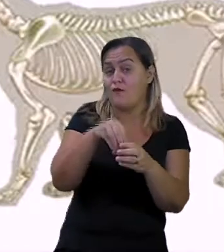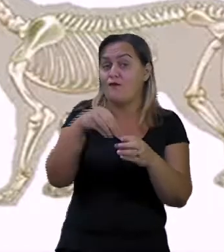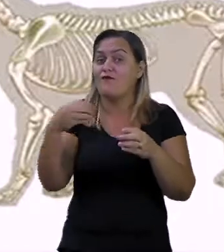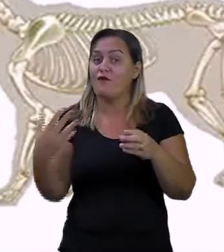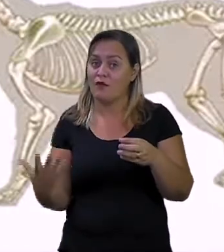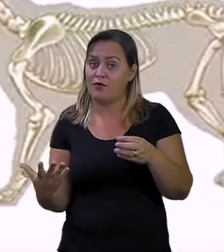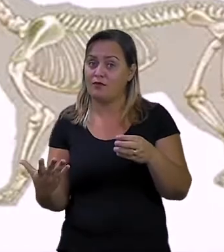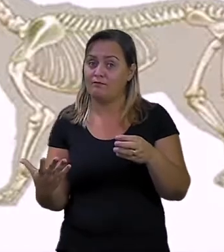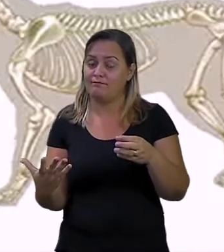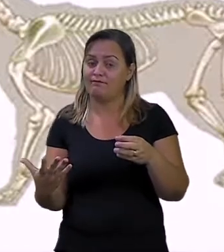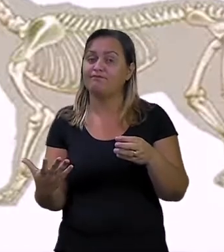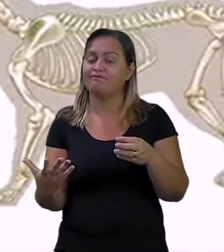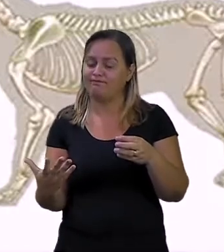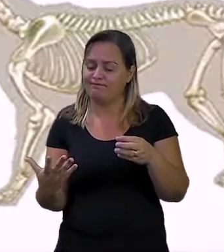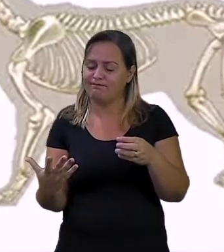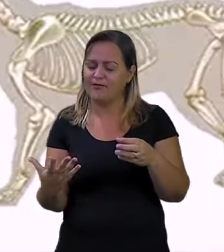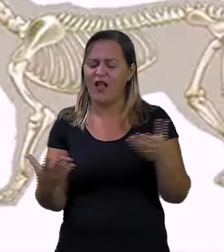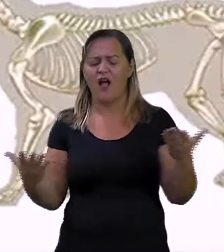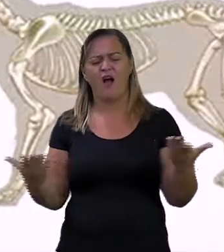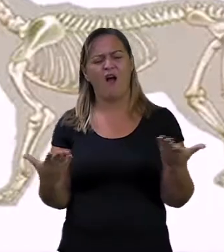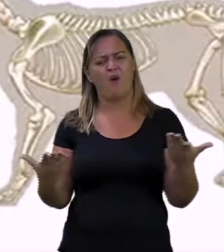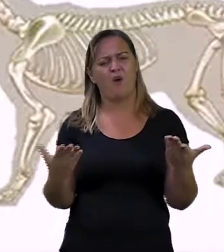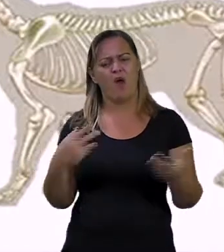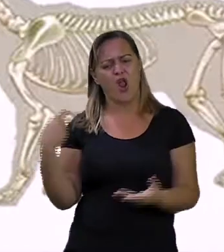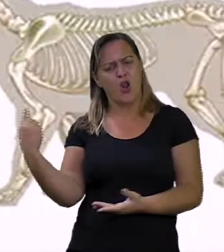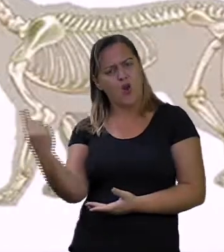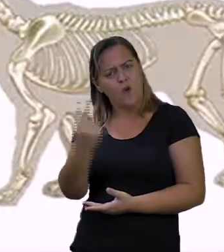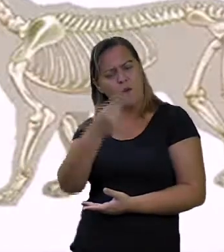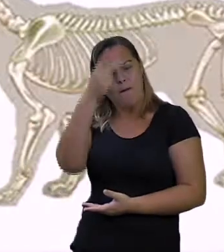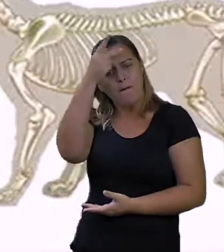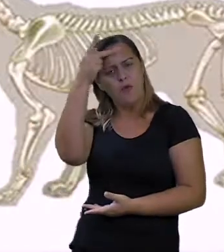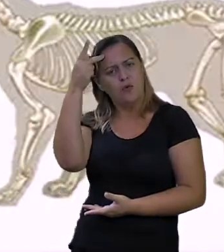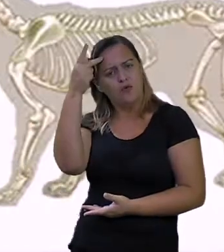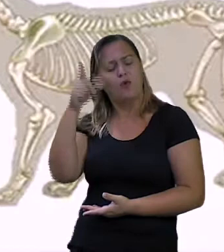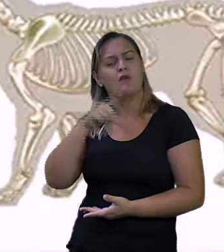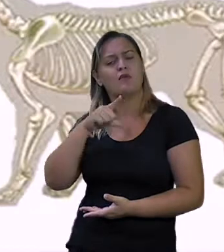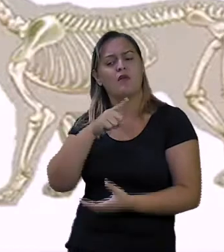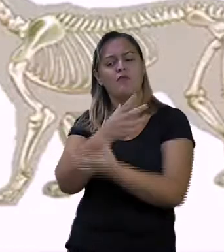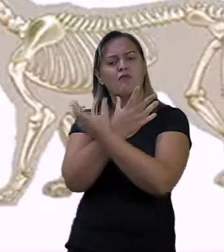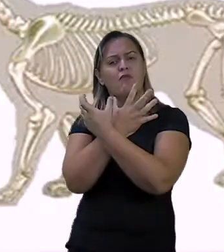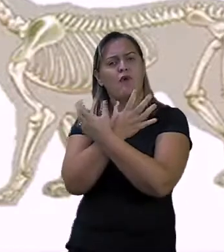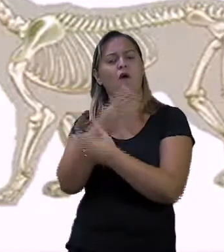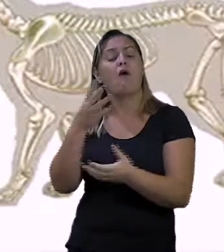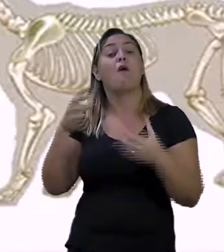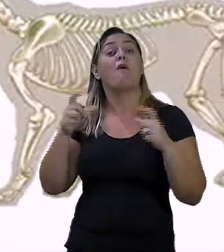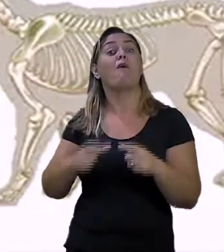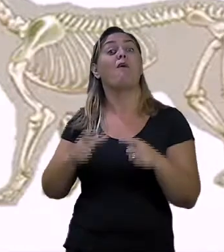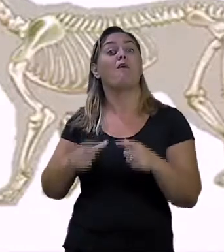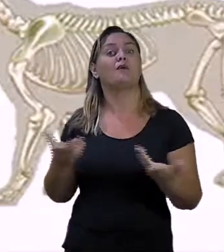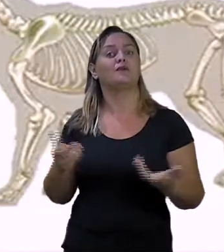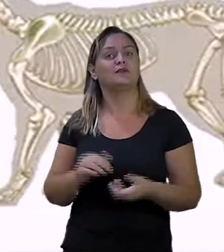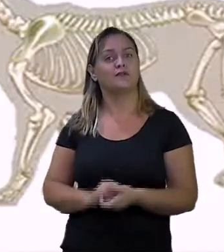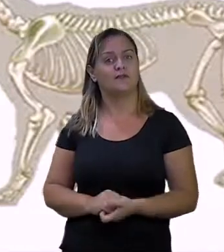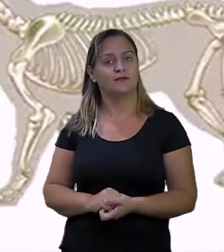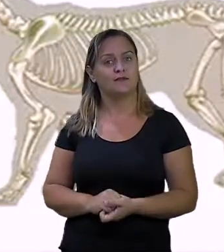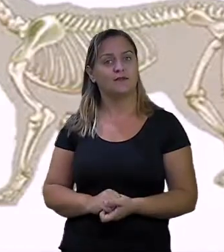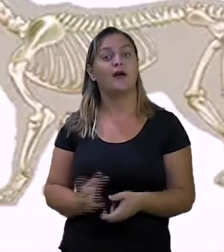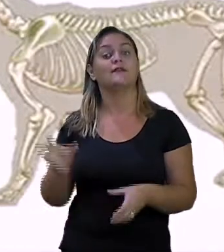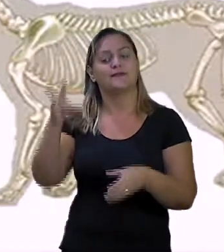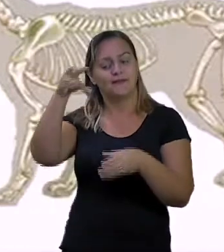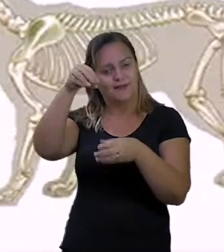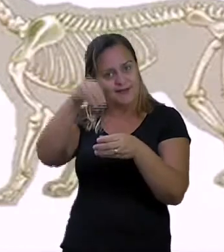fica aonde? Onde que está o nosso esqueleto? Não é interno? Não está dentro do nosso